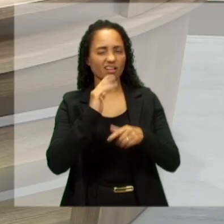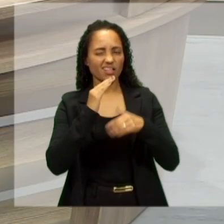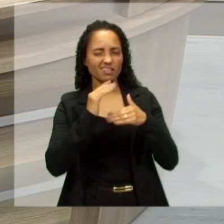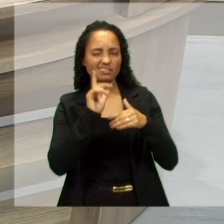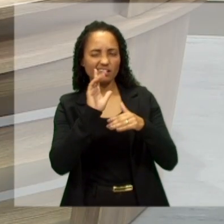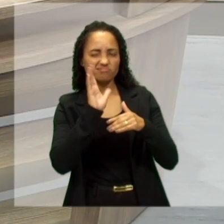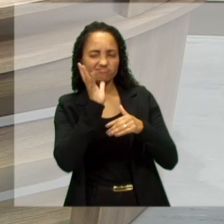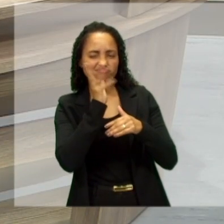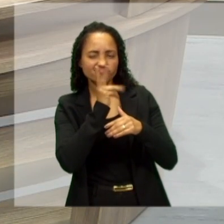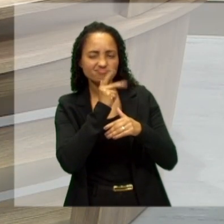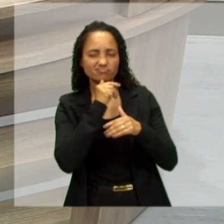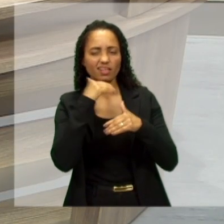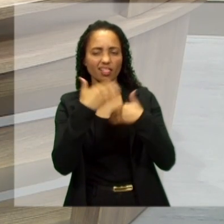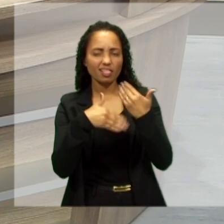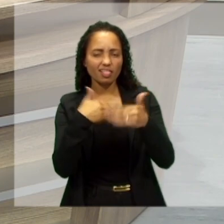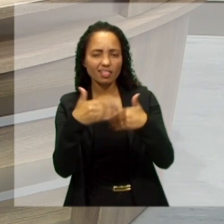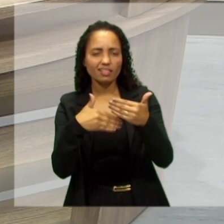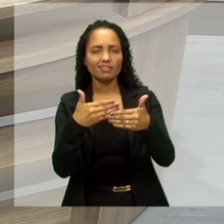implantação